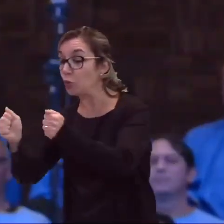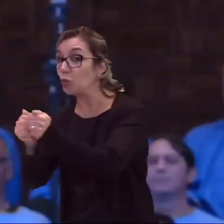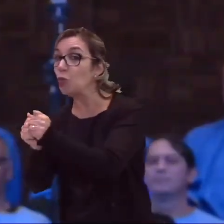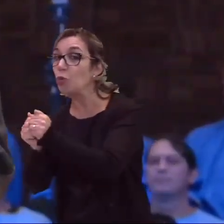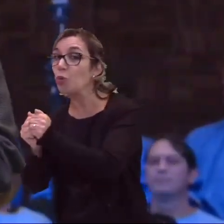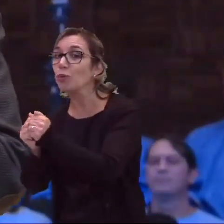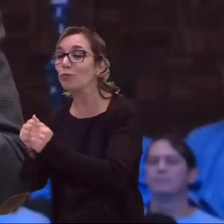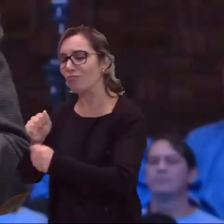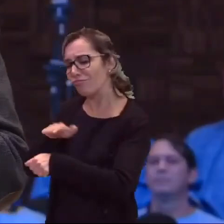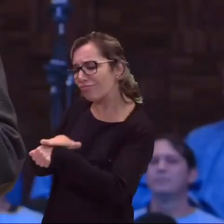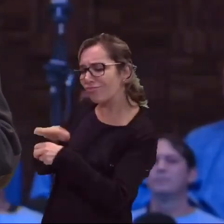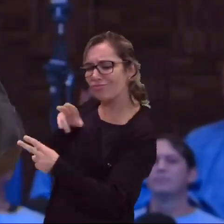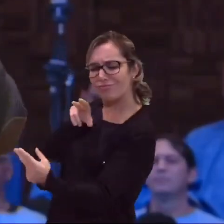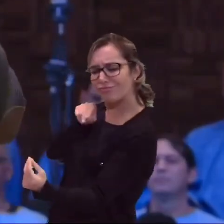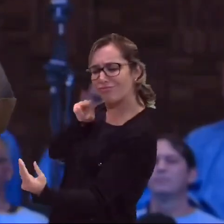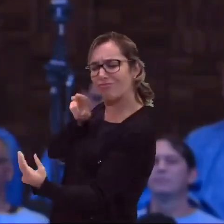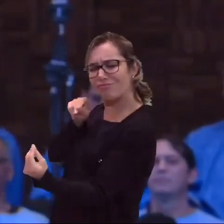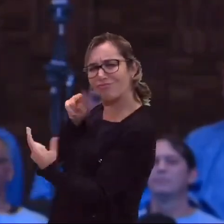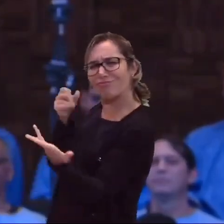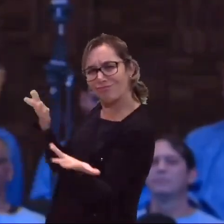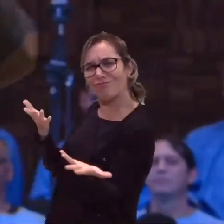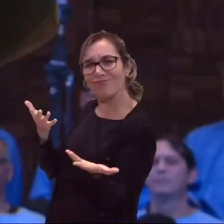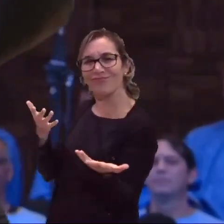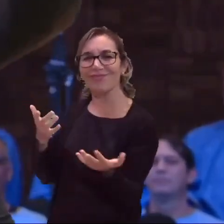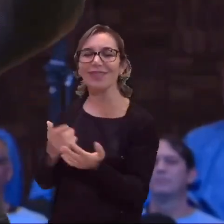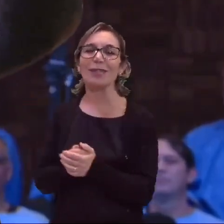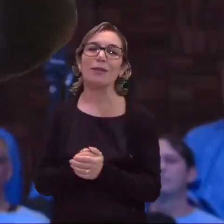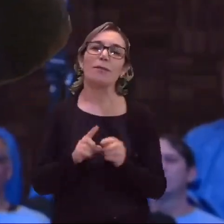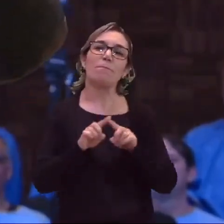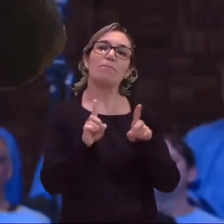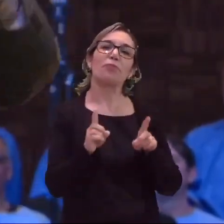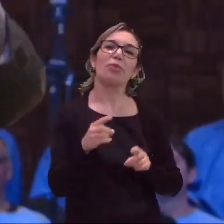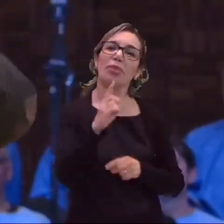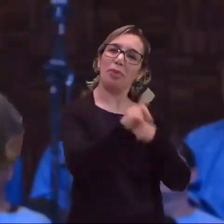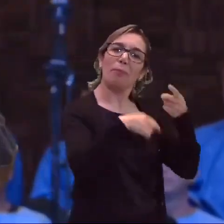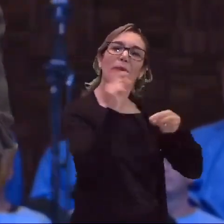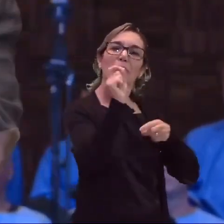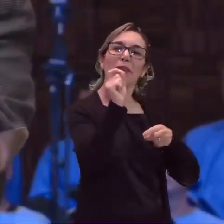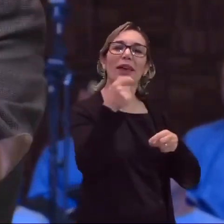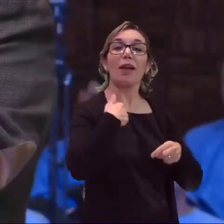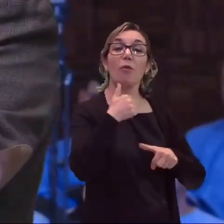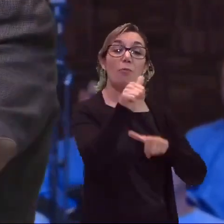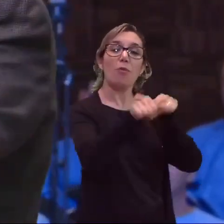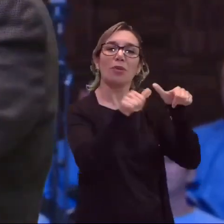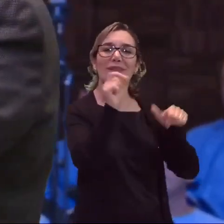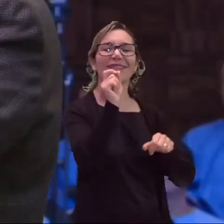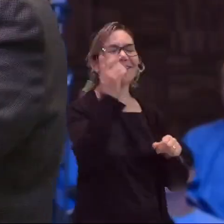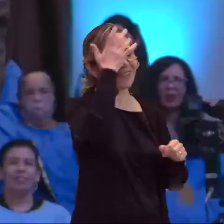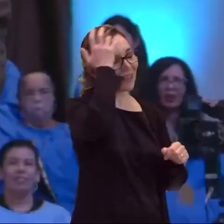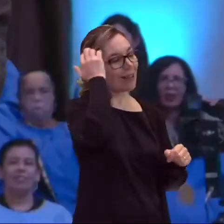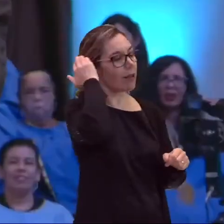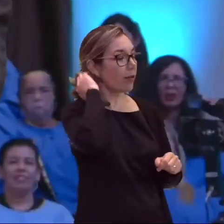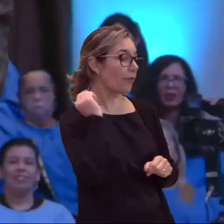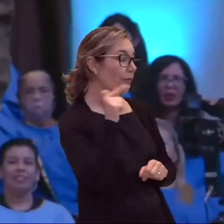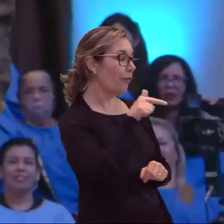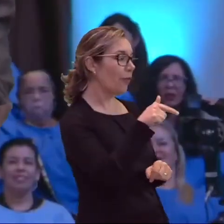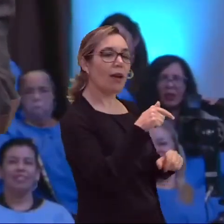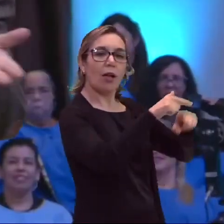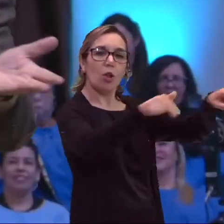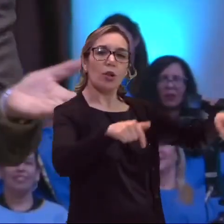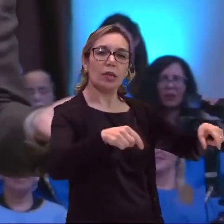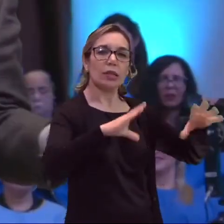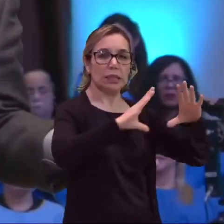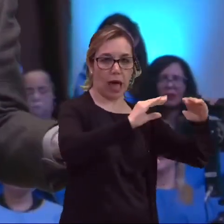quarto eu tava lá estudando trabalhando e ela para poder ir para cozinha e que possa estar pela sala cada vez que ela passava olhava feio